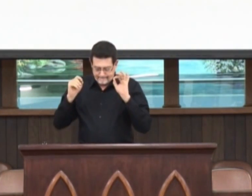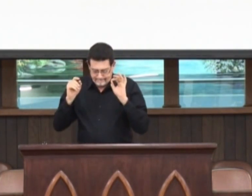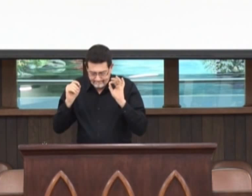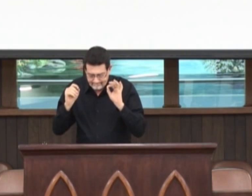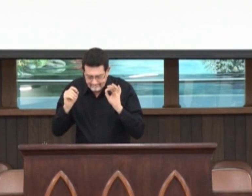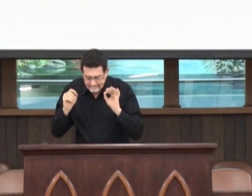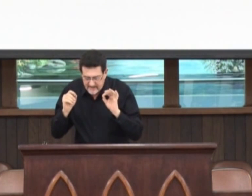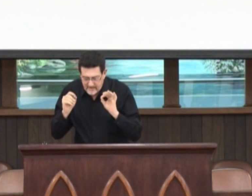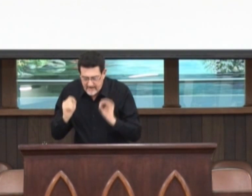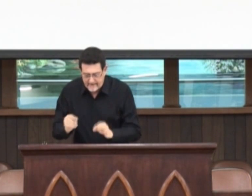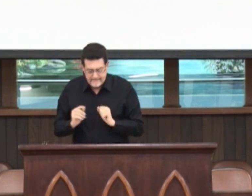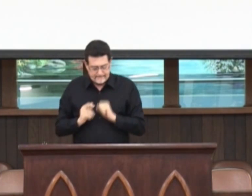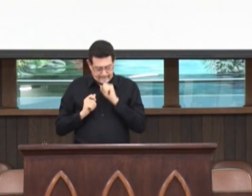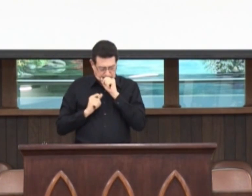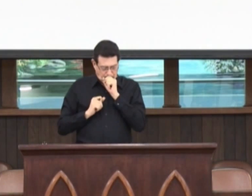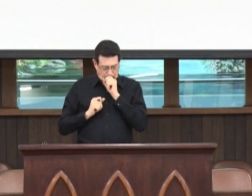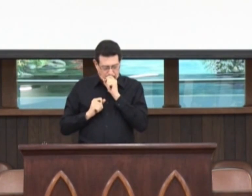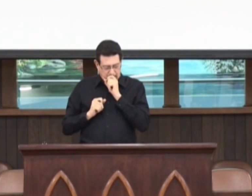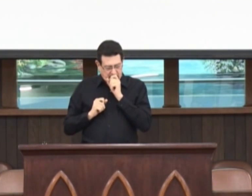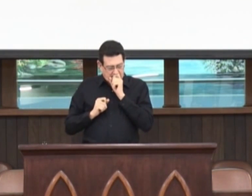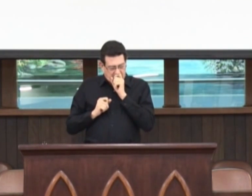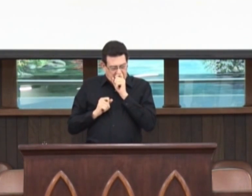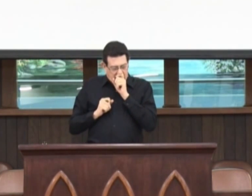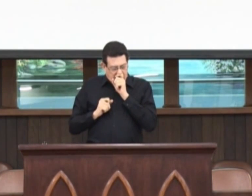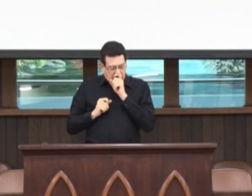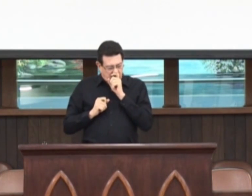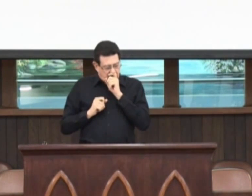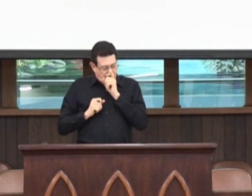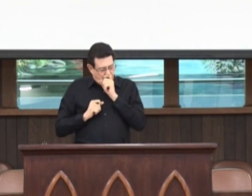Agora, veja bem.